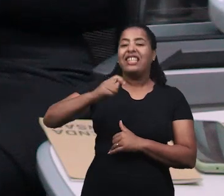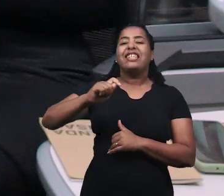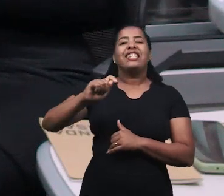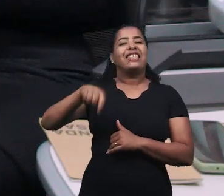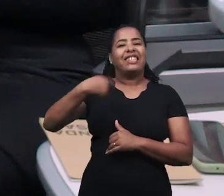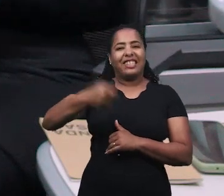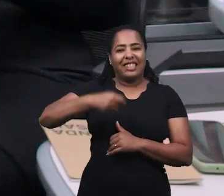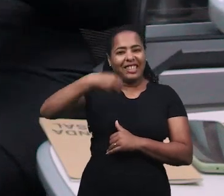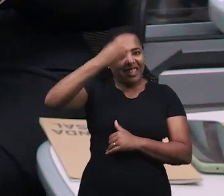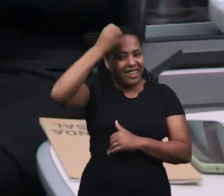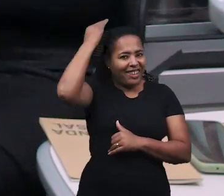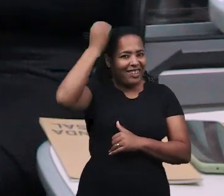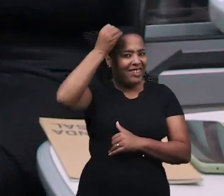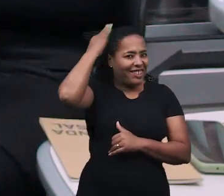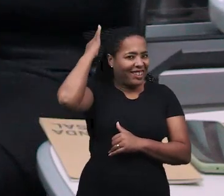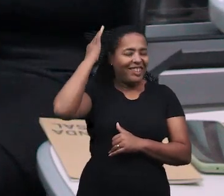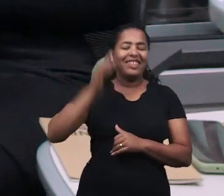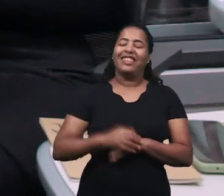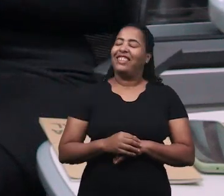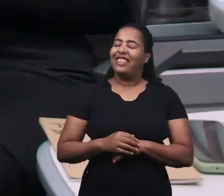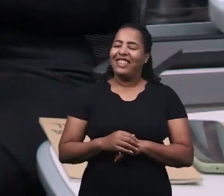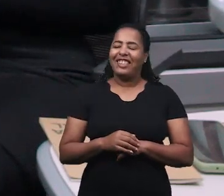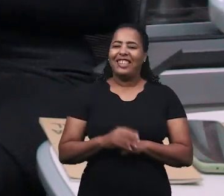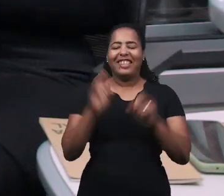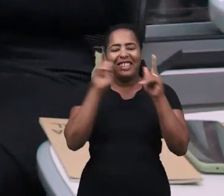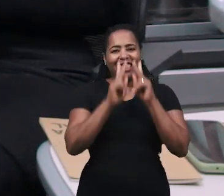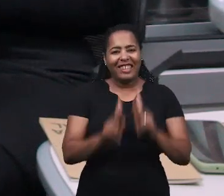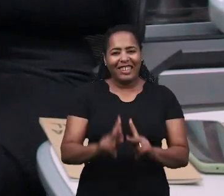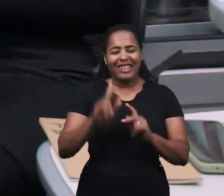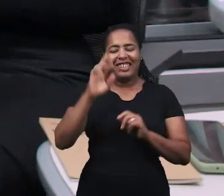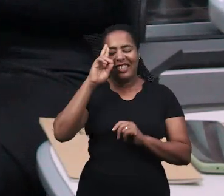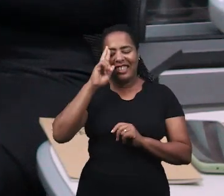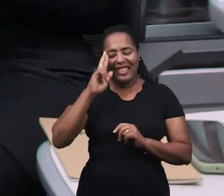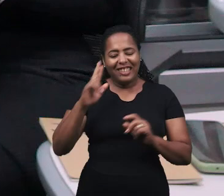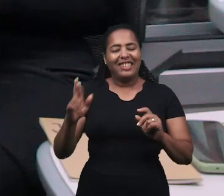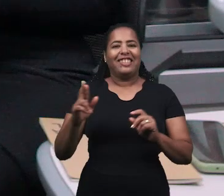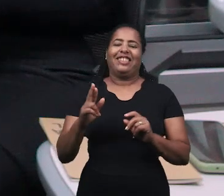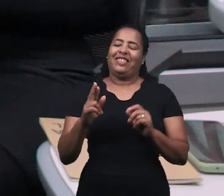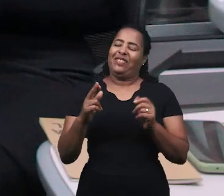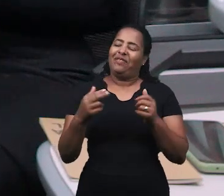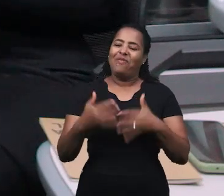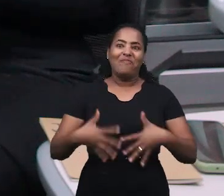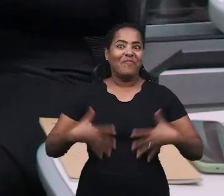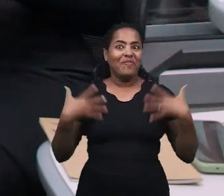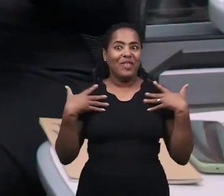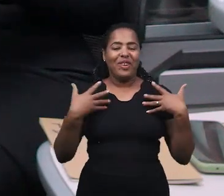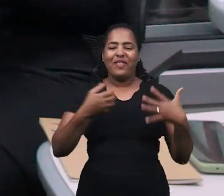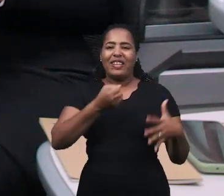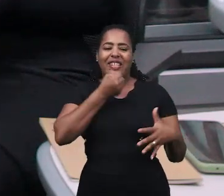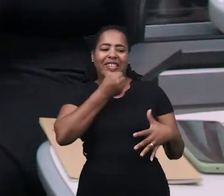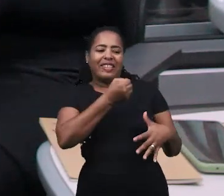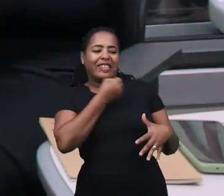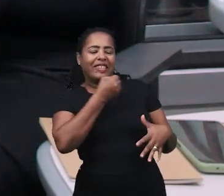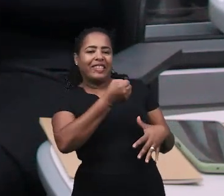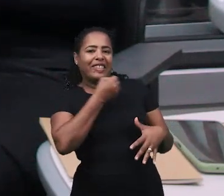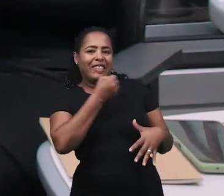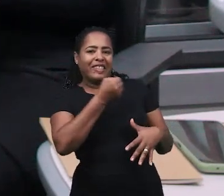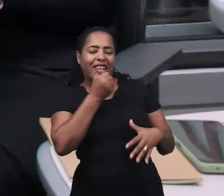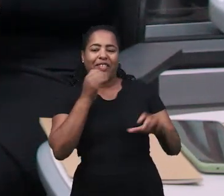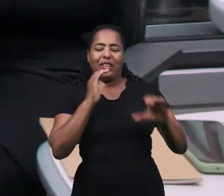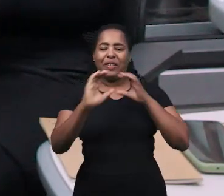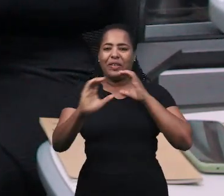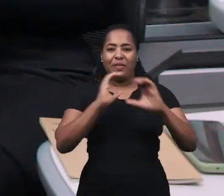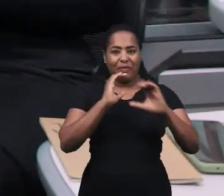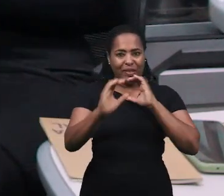pastor Josias, paz do Senhor, irmãos. É uma honra estar aqui, ser entrevistada pelo veículo de comunicação que é